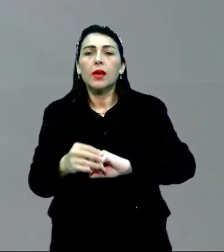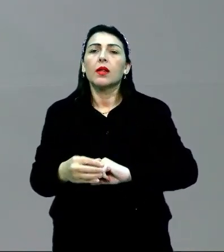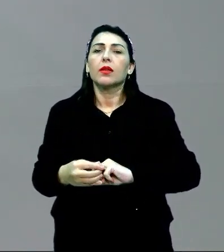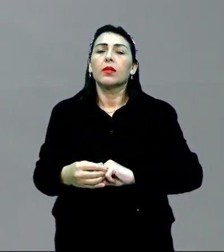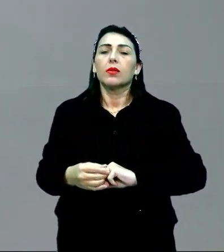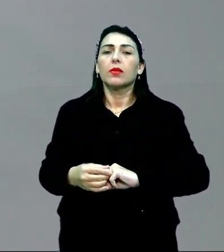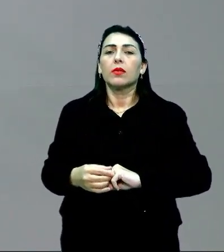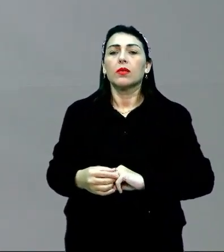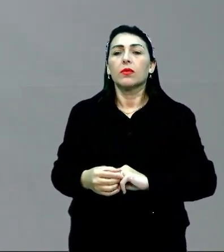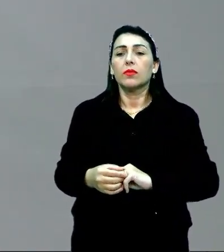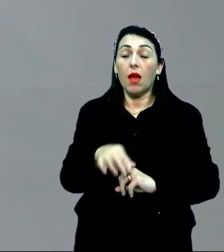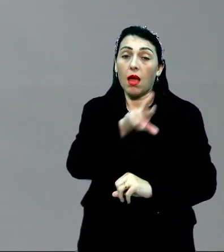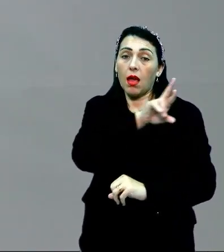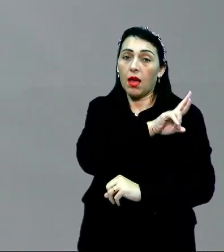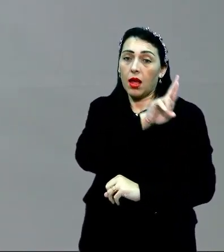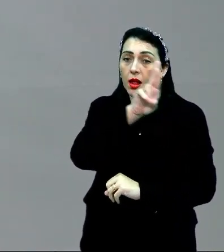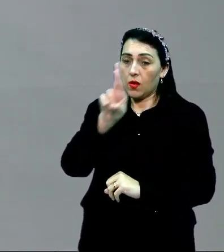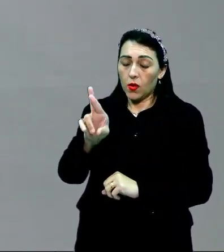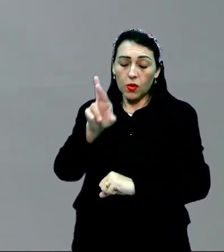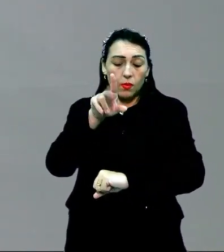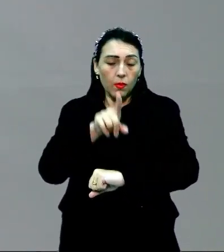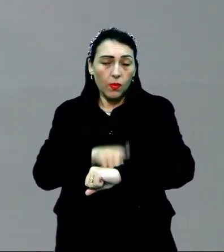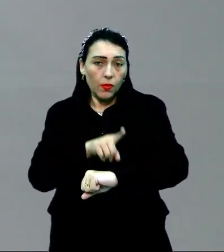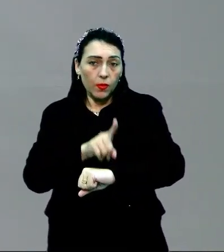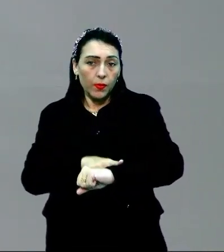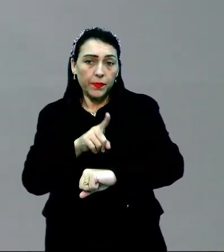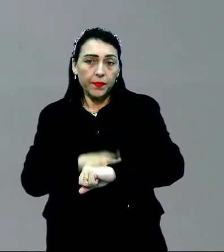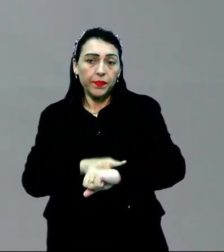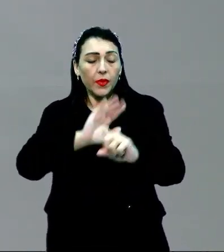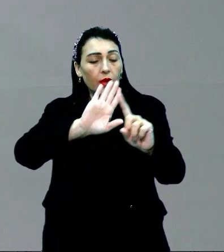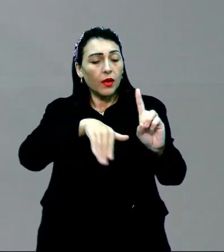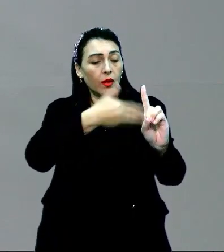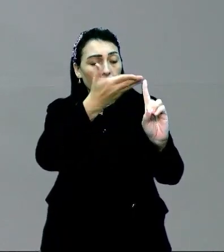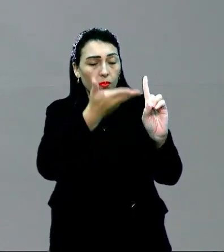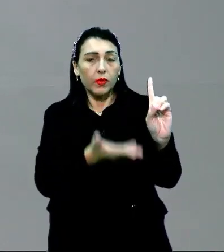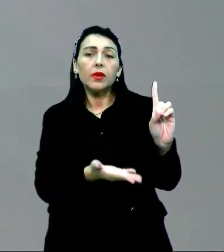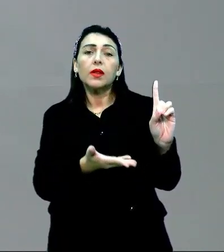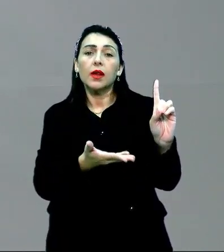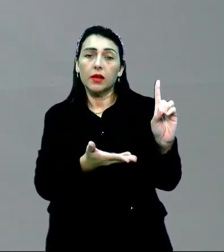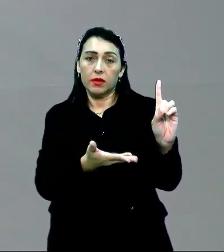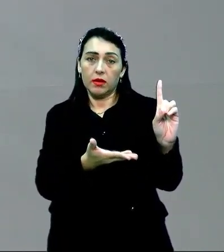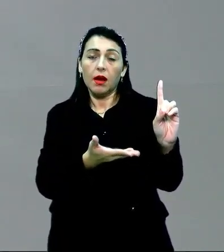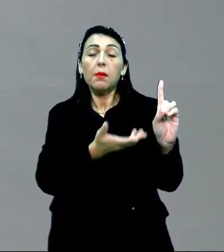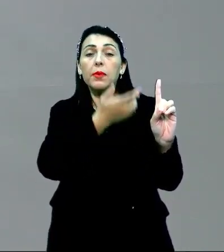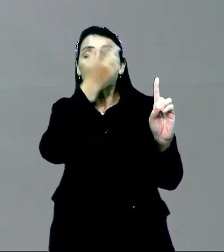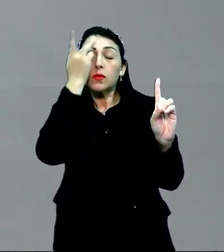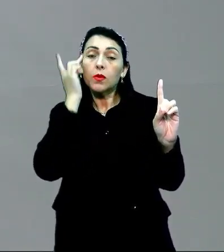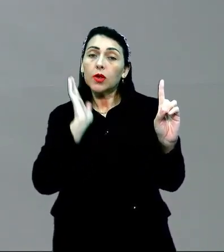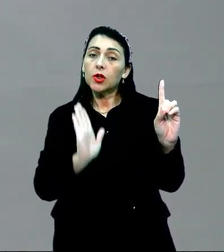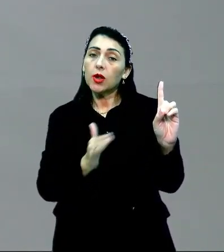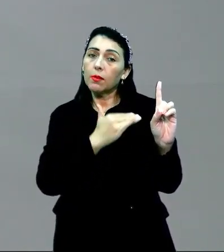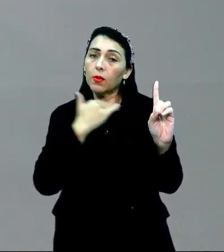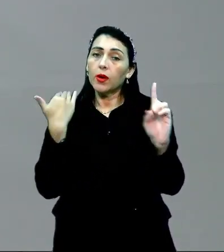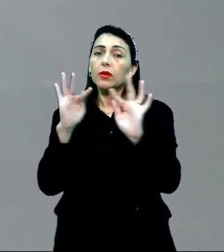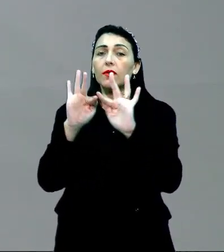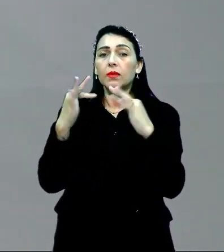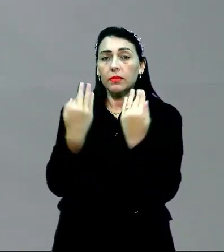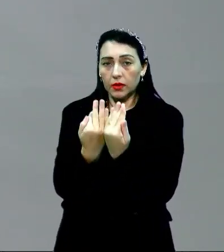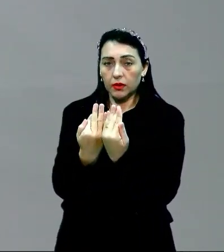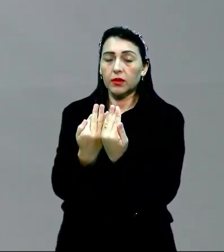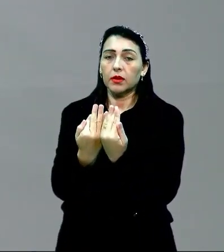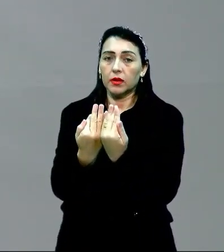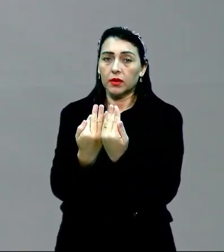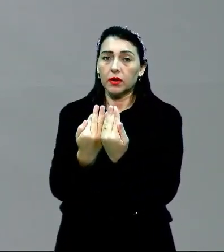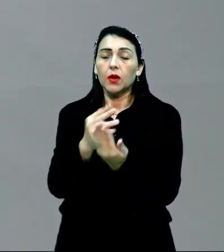um momento ali religioso aquele momento de homenagem ao seu ente querido que faleceu né